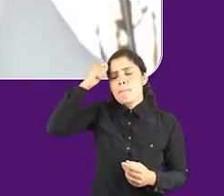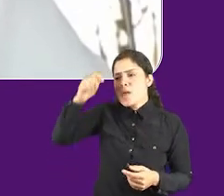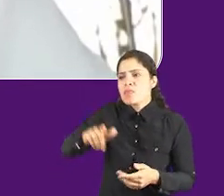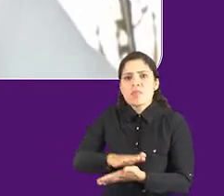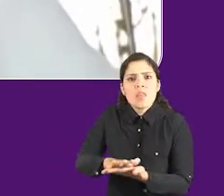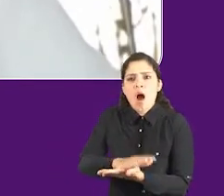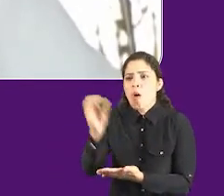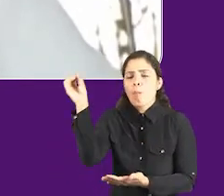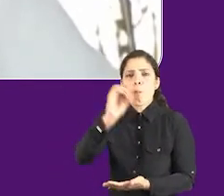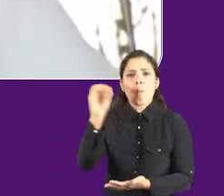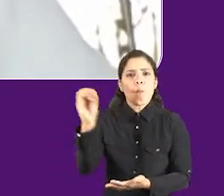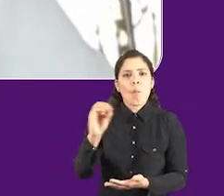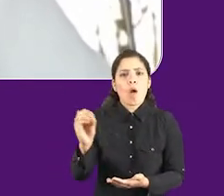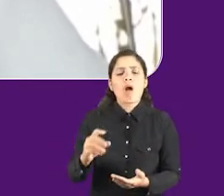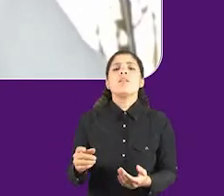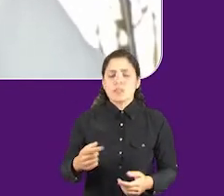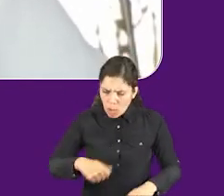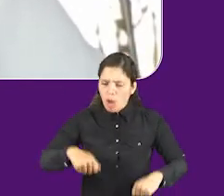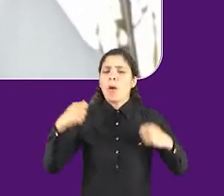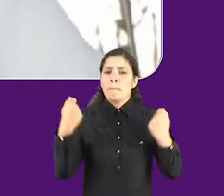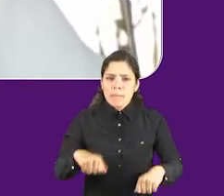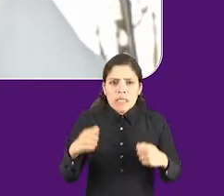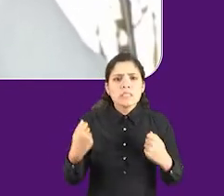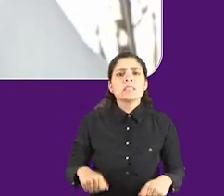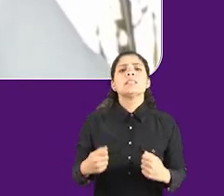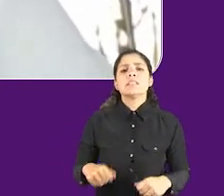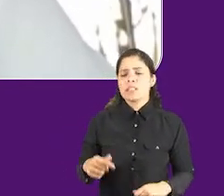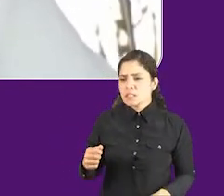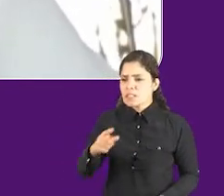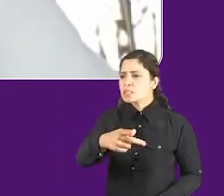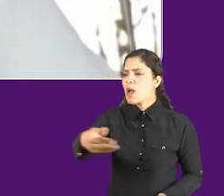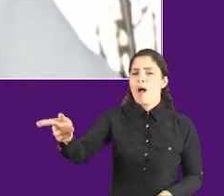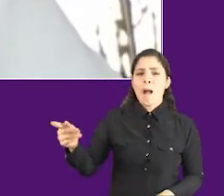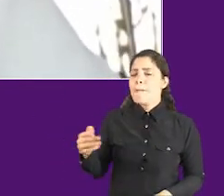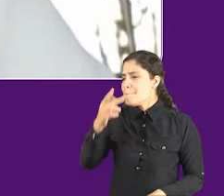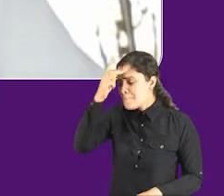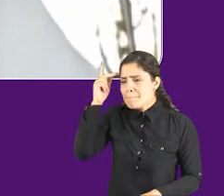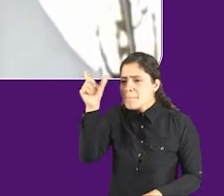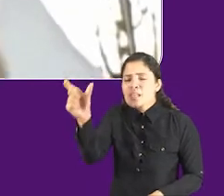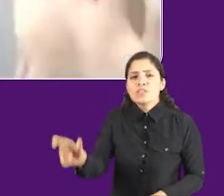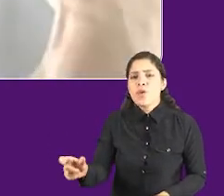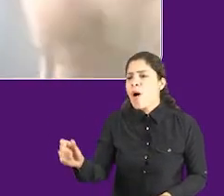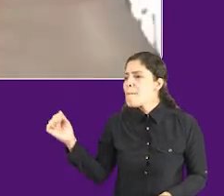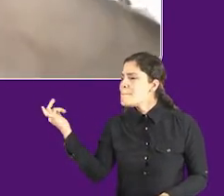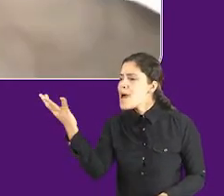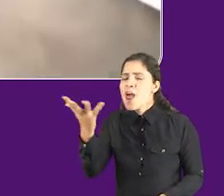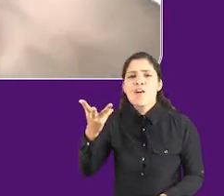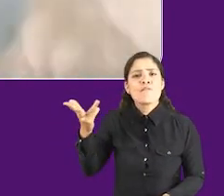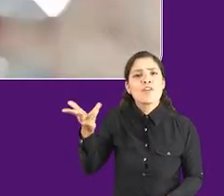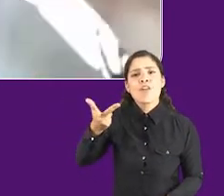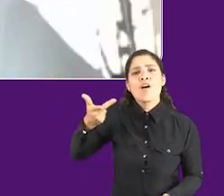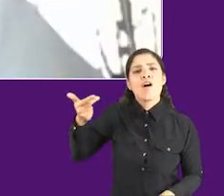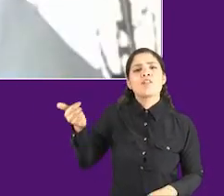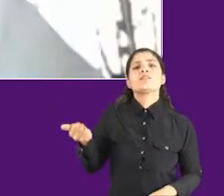mas já mas estamos longe do objetivo final então trabalhamos fortemente para que a sangoban população da